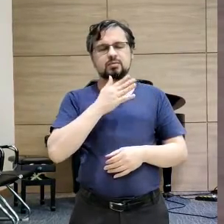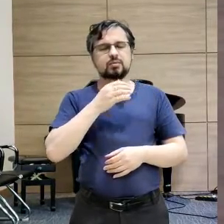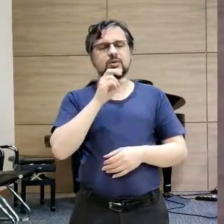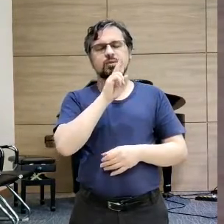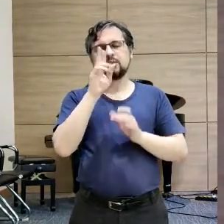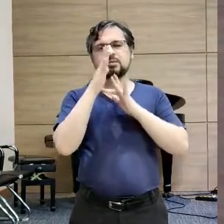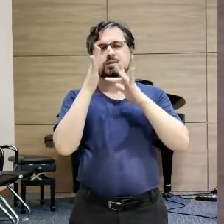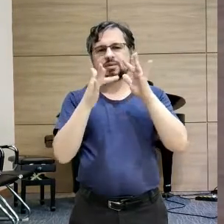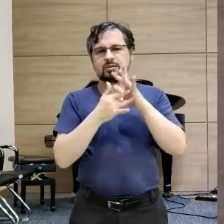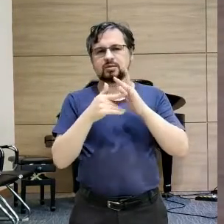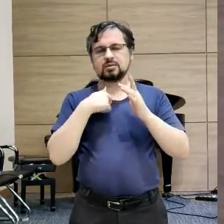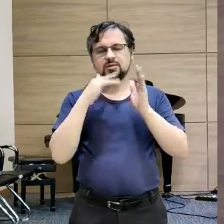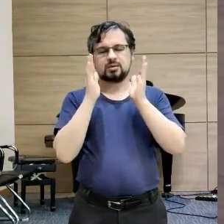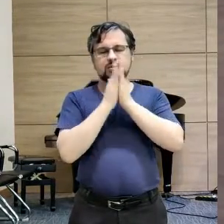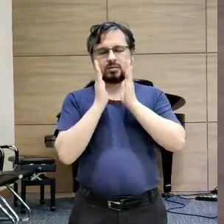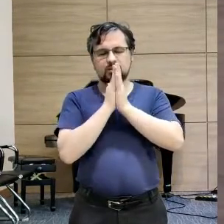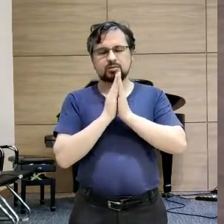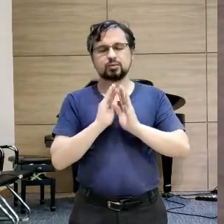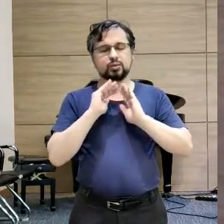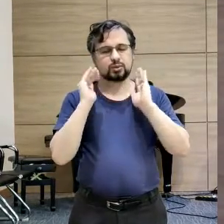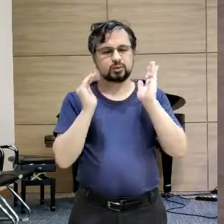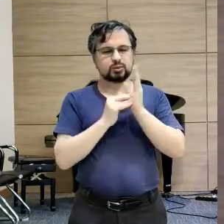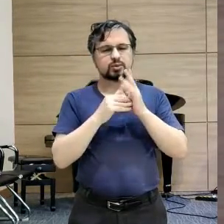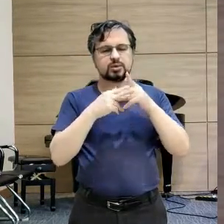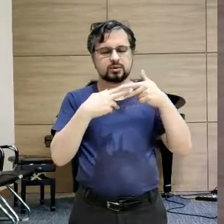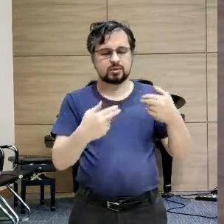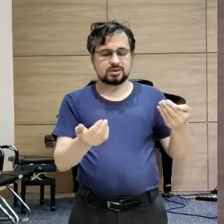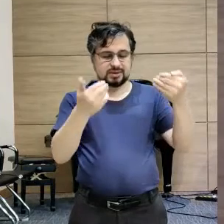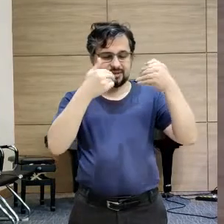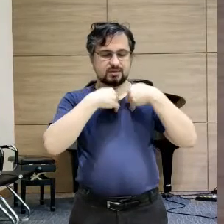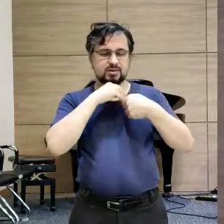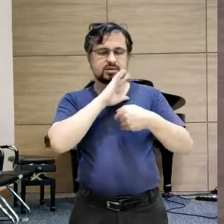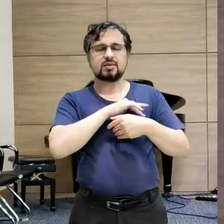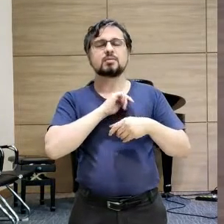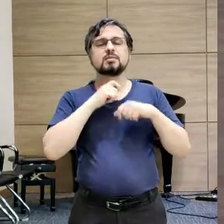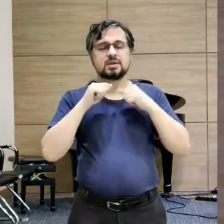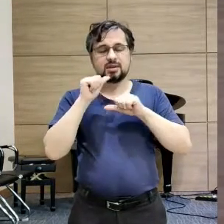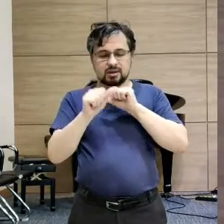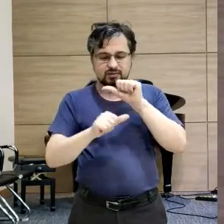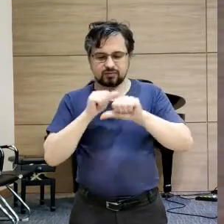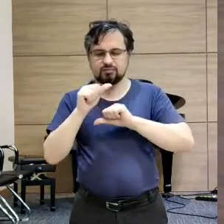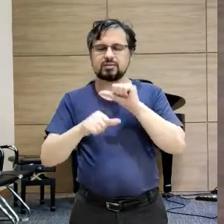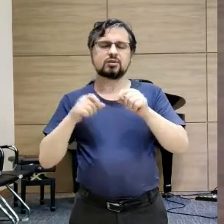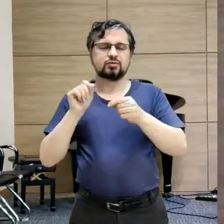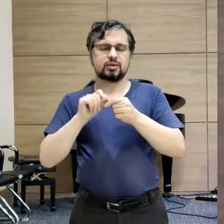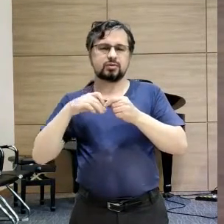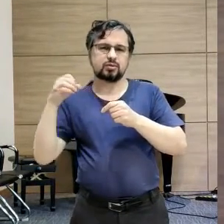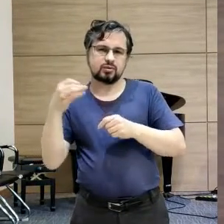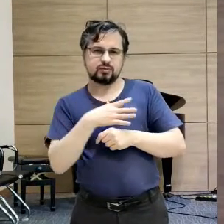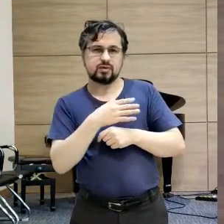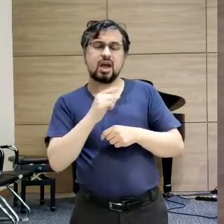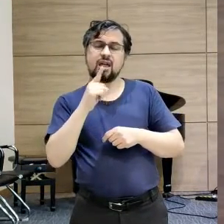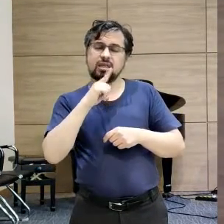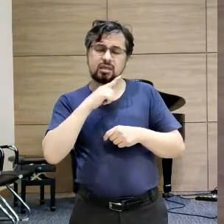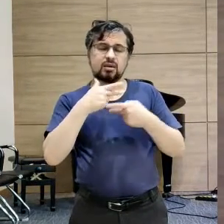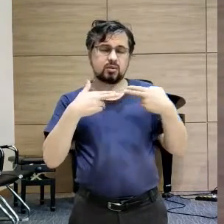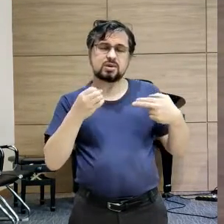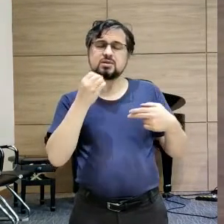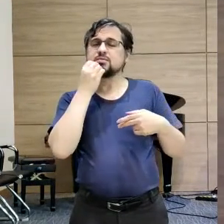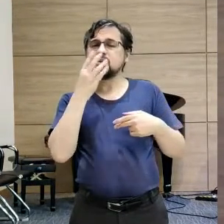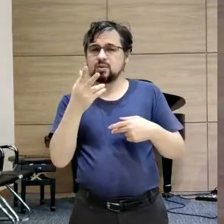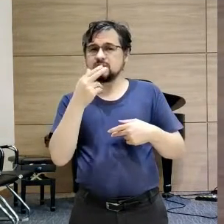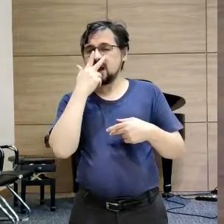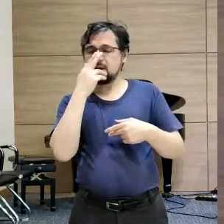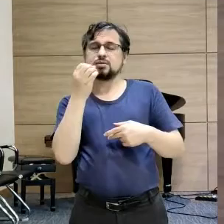Jesus. Tudo que há em nós precisa ser renovado pelo Senhor. Até o que é de bom, que nós achamos que é